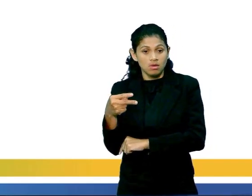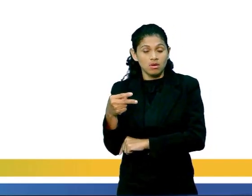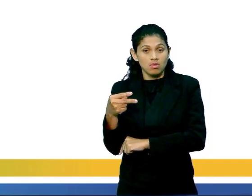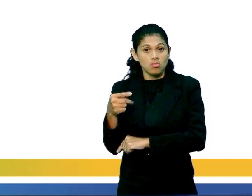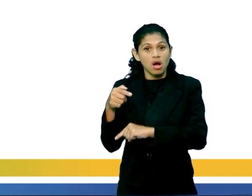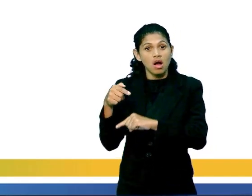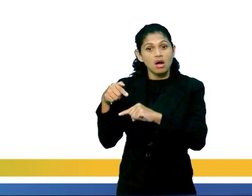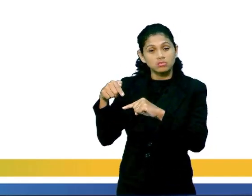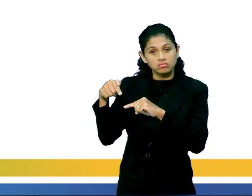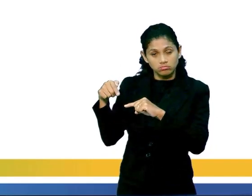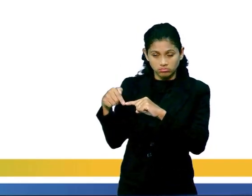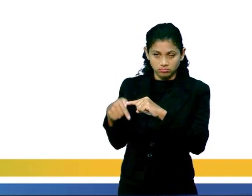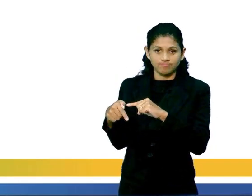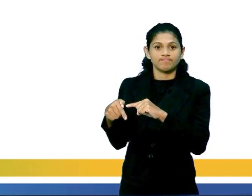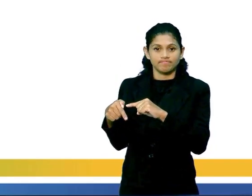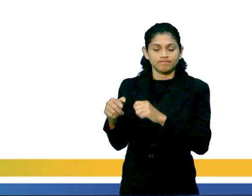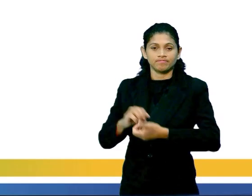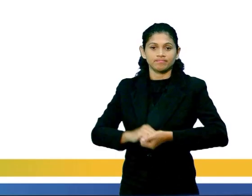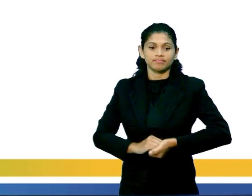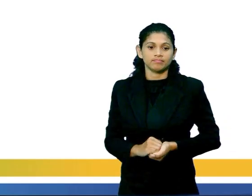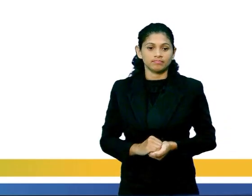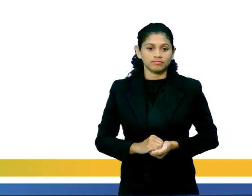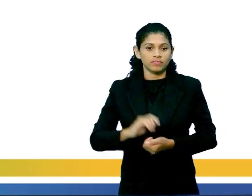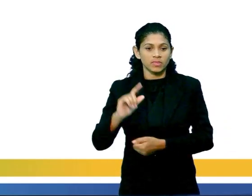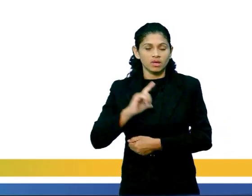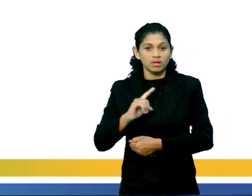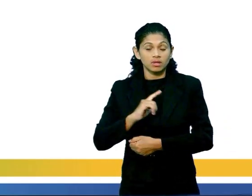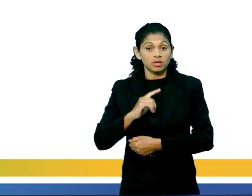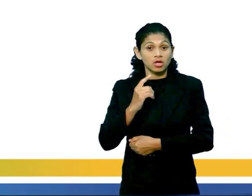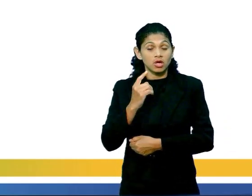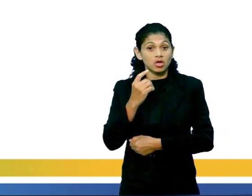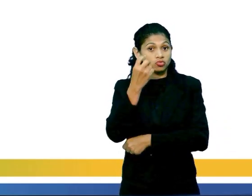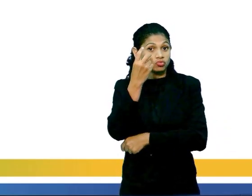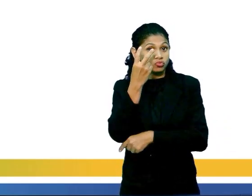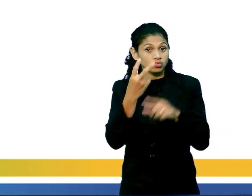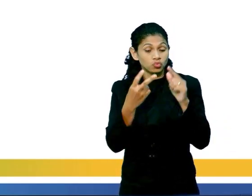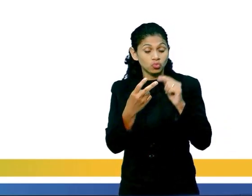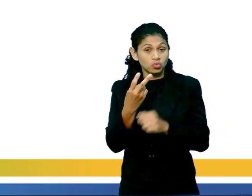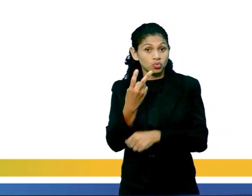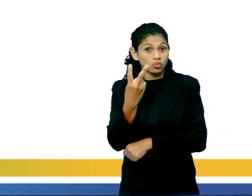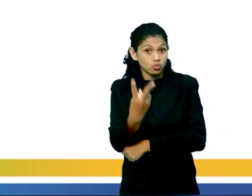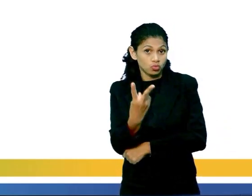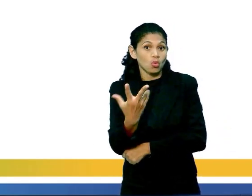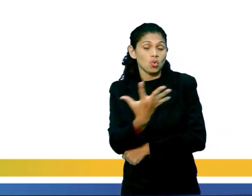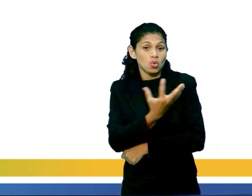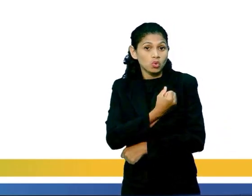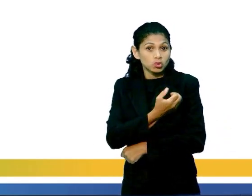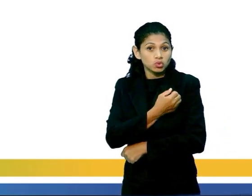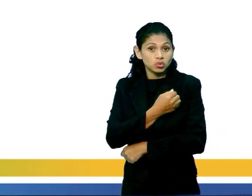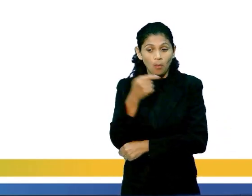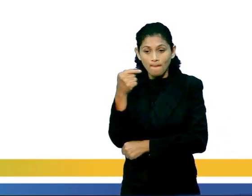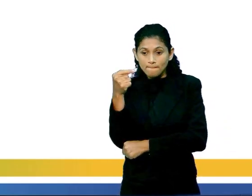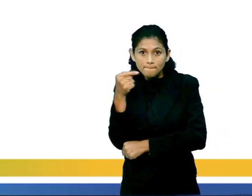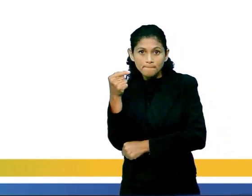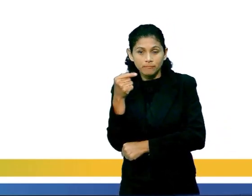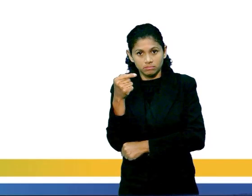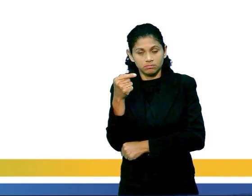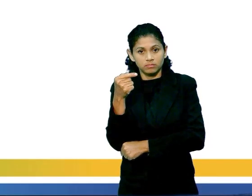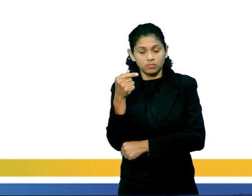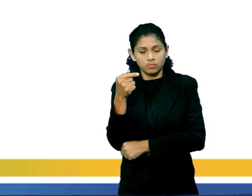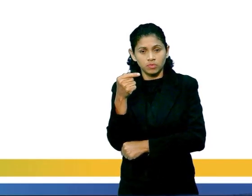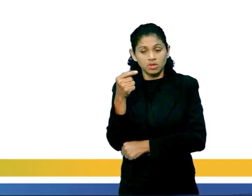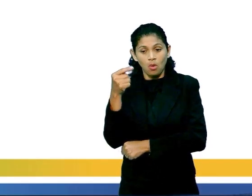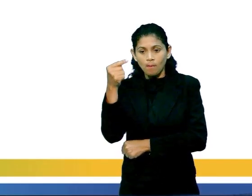que é 7. Nós temos 2 números negativos aí. Por que o resultado ficou positivo? Porque menos com